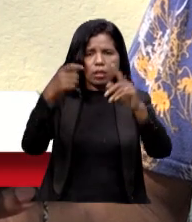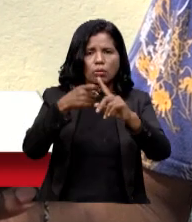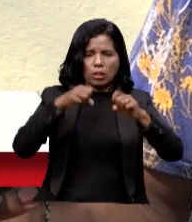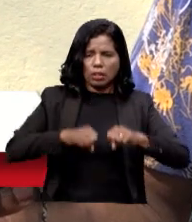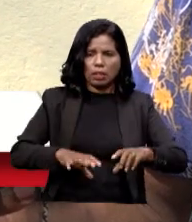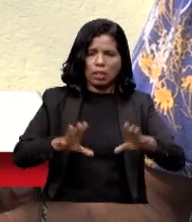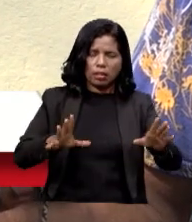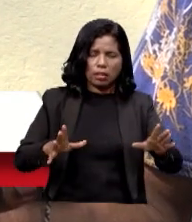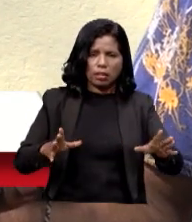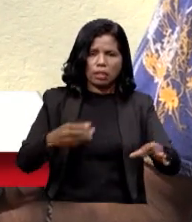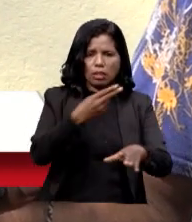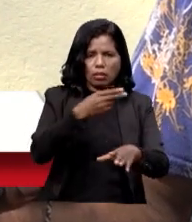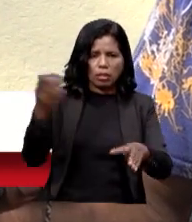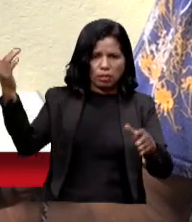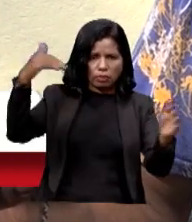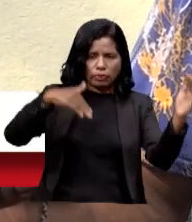os.